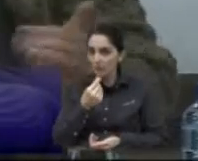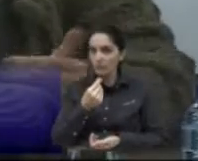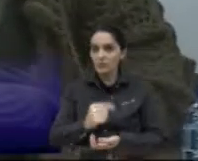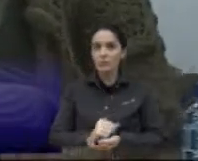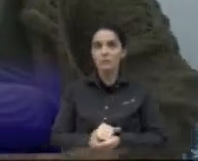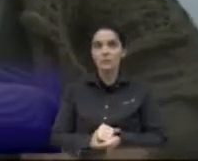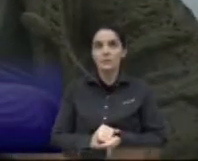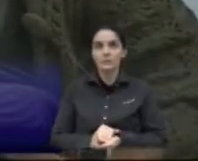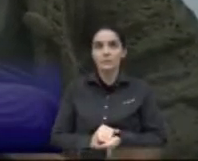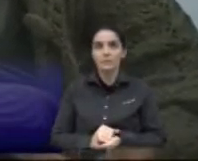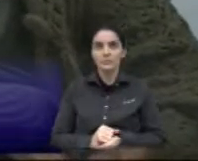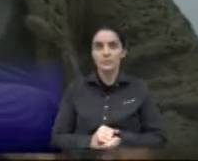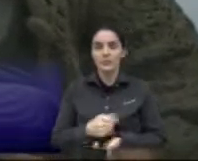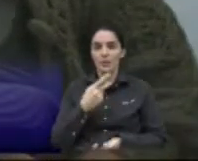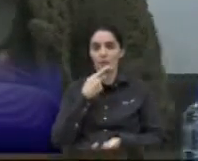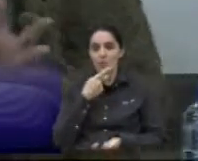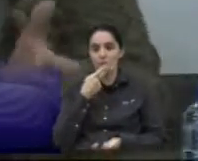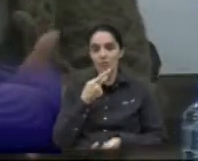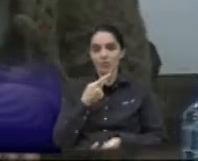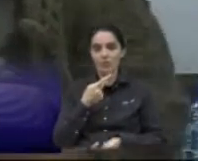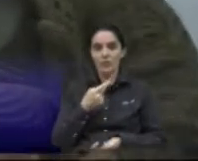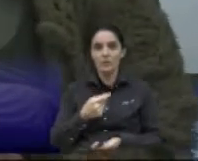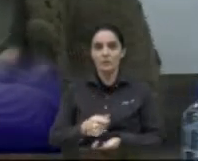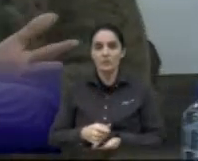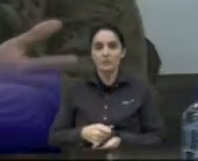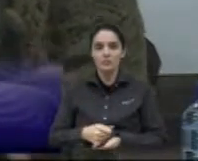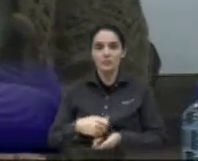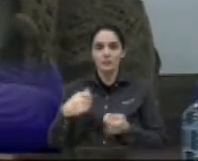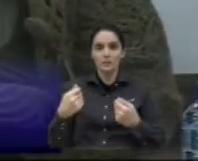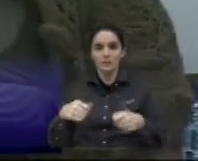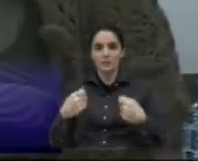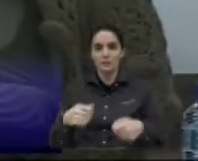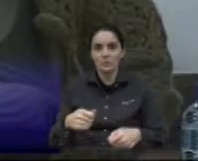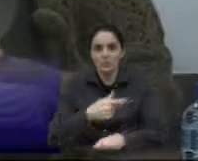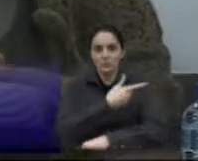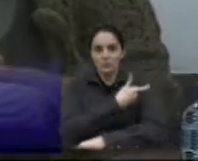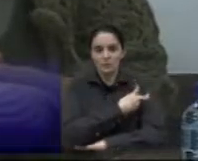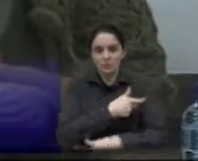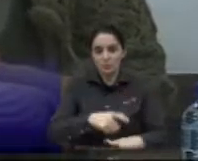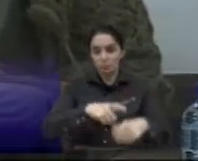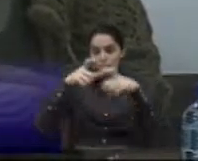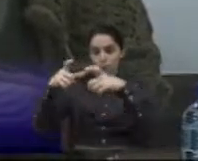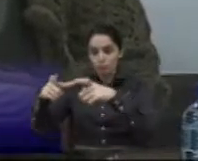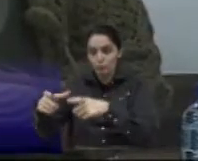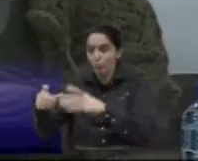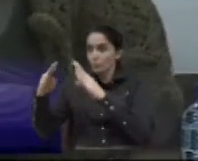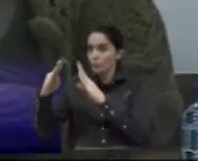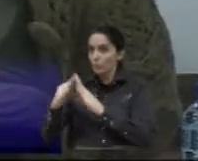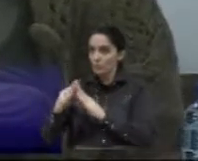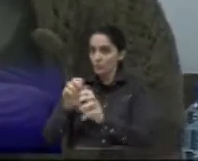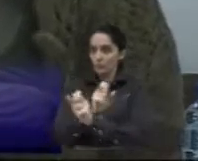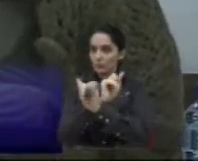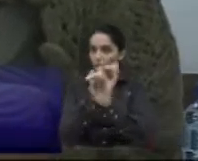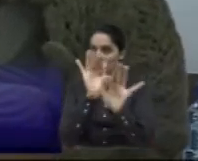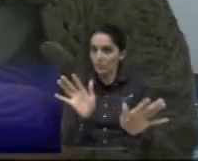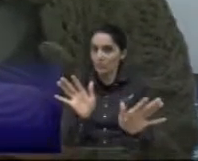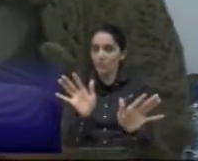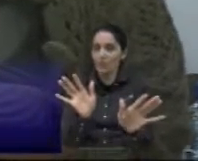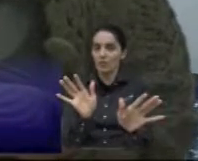se coloca que vai vacinar um outro grupo em casa, temos que deixar bem claro,